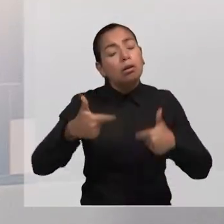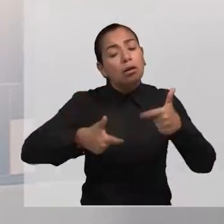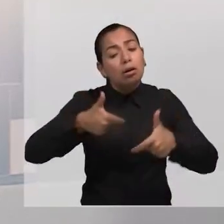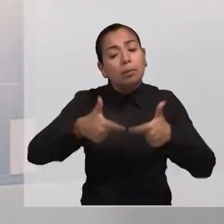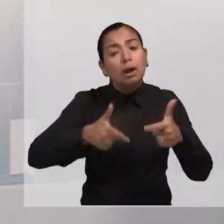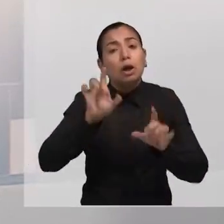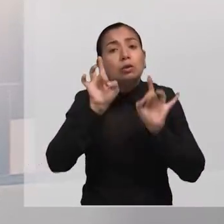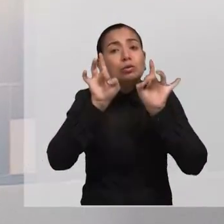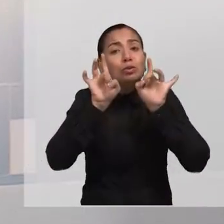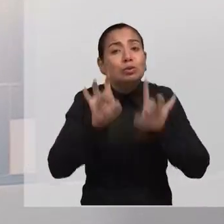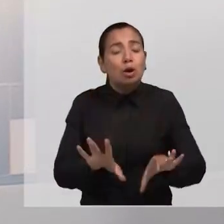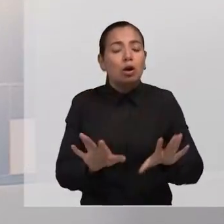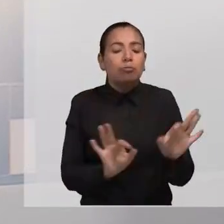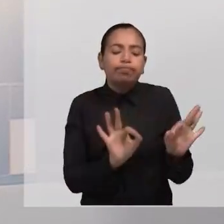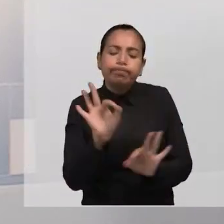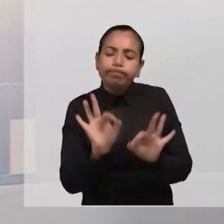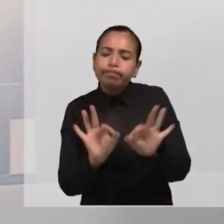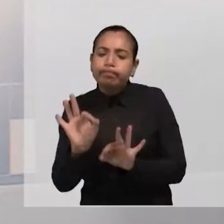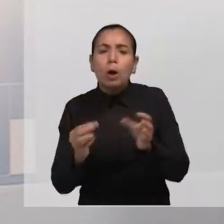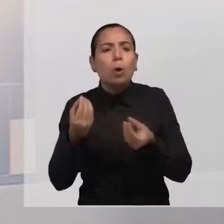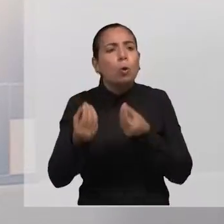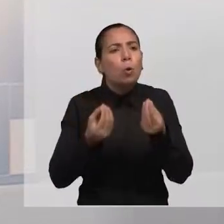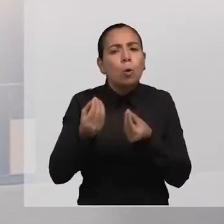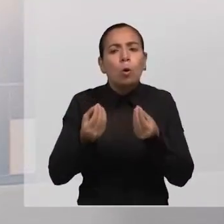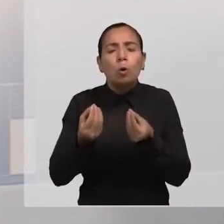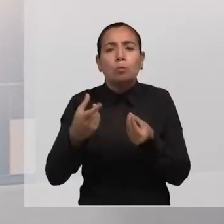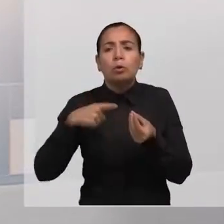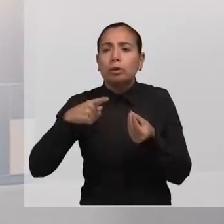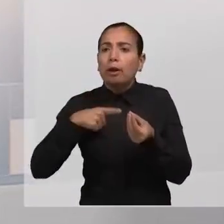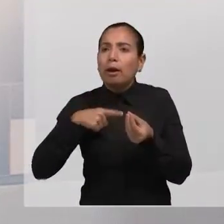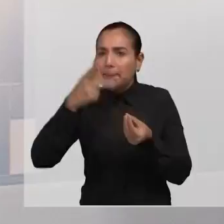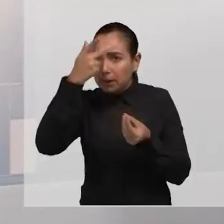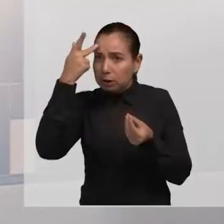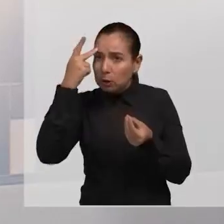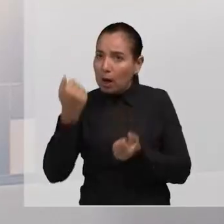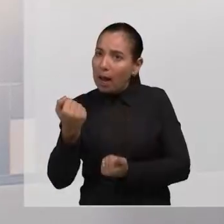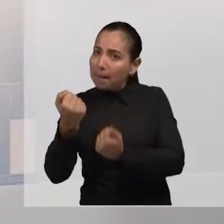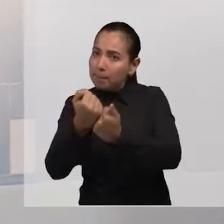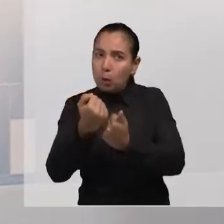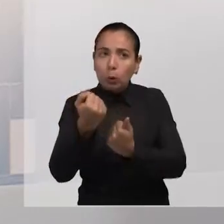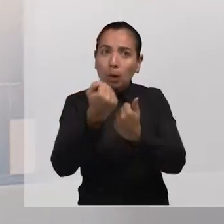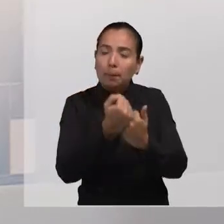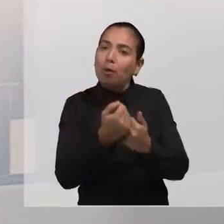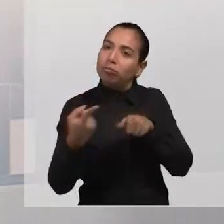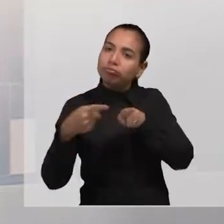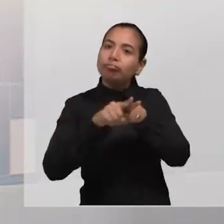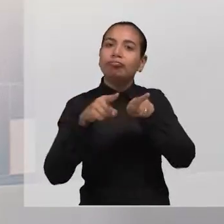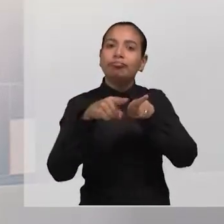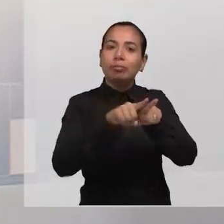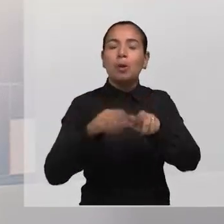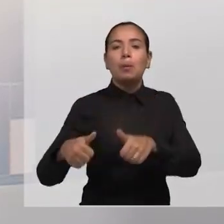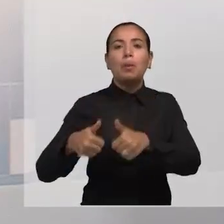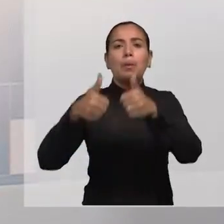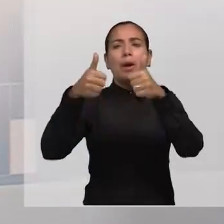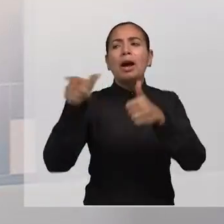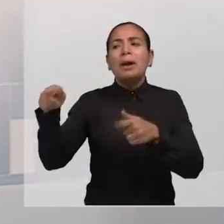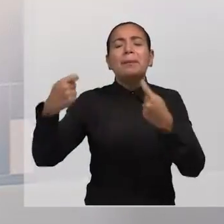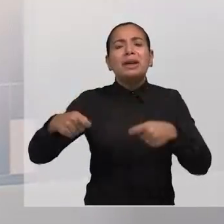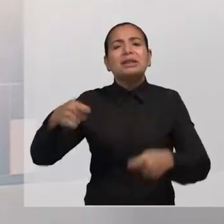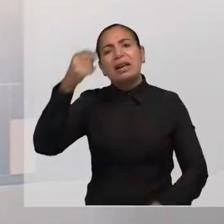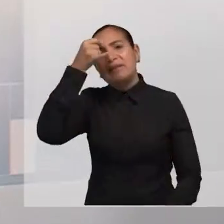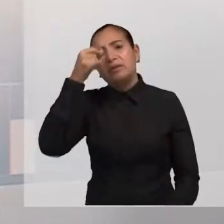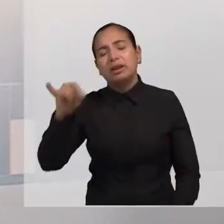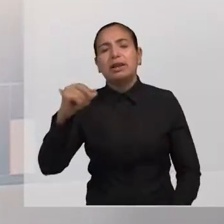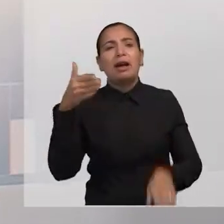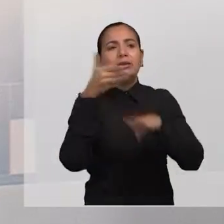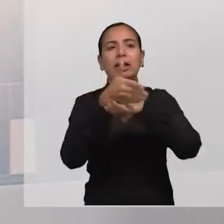mesmo na organização de formar uma coligação favorável a ele. Ele deixar um pouco de dar coletivas para a imprensa. Trabalhar nos bastidores.